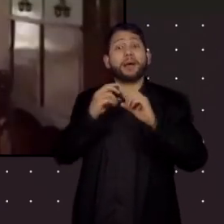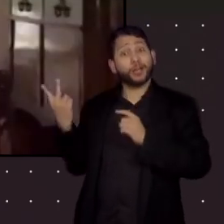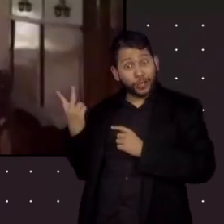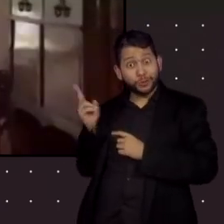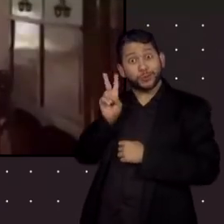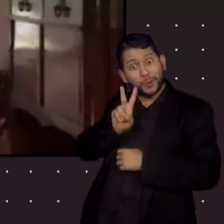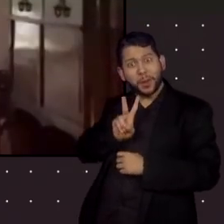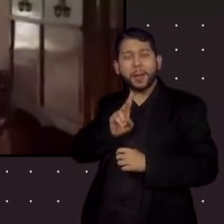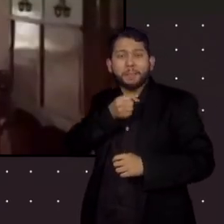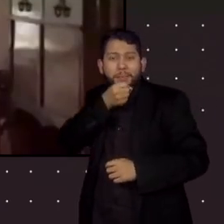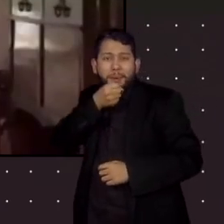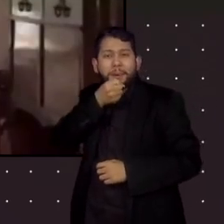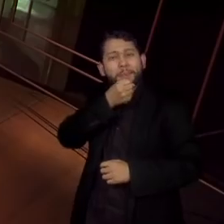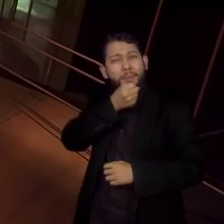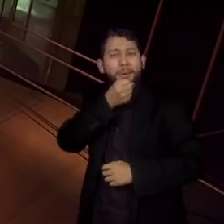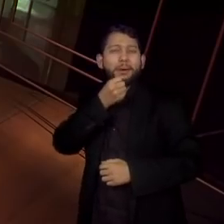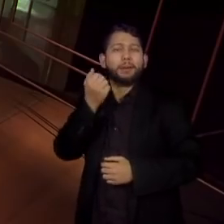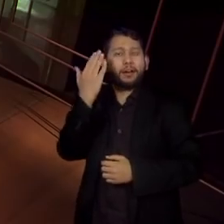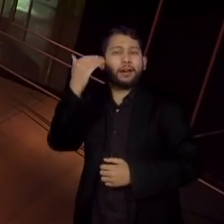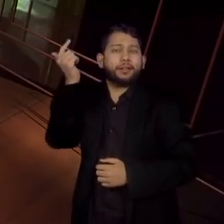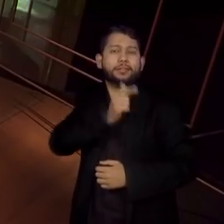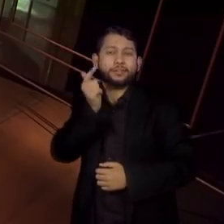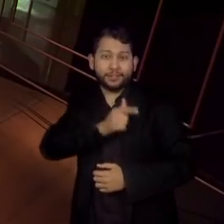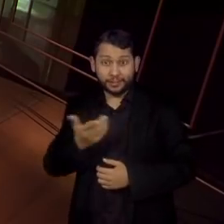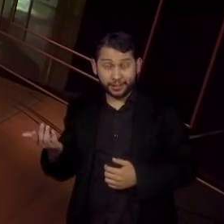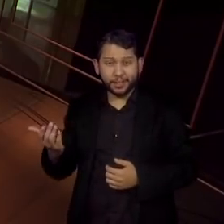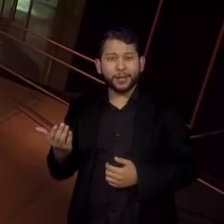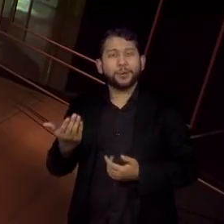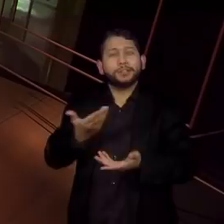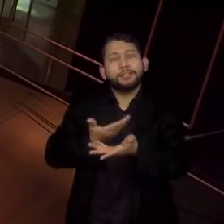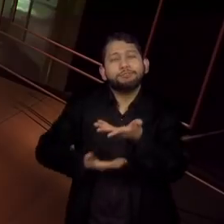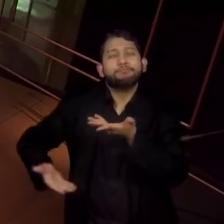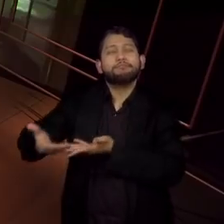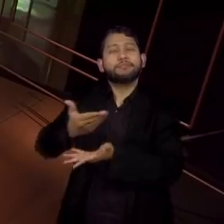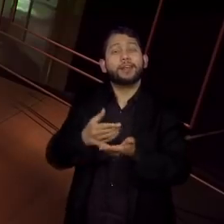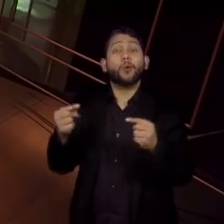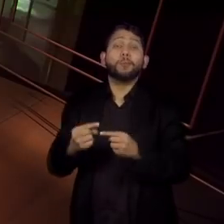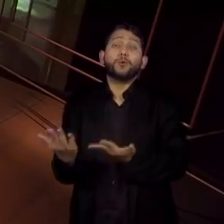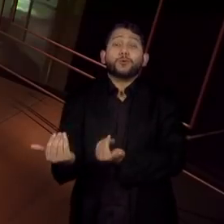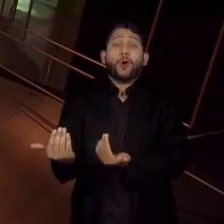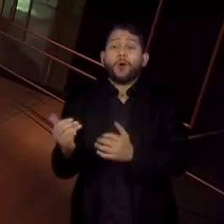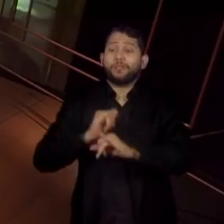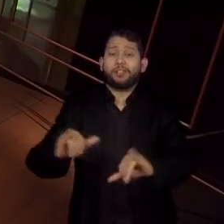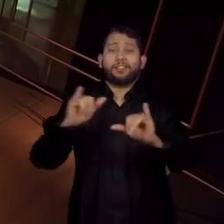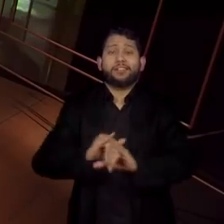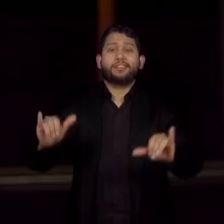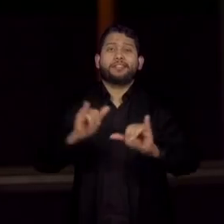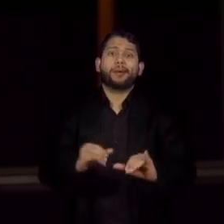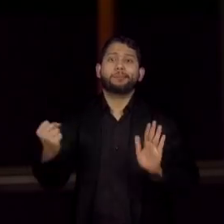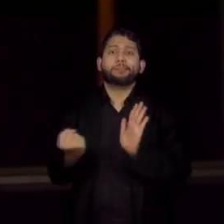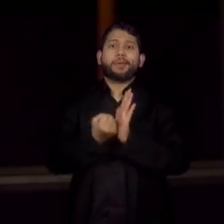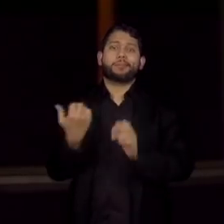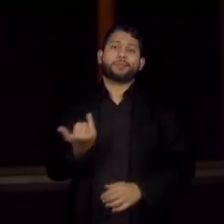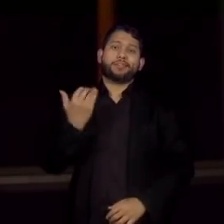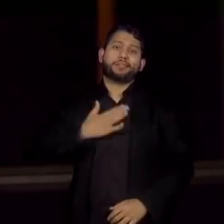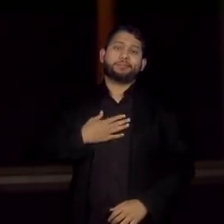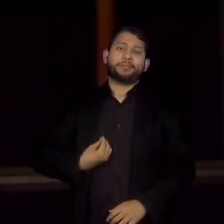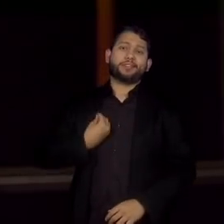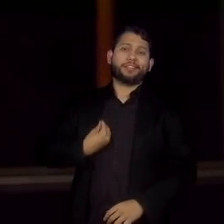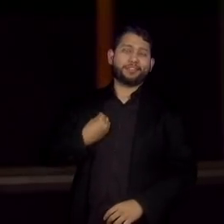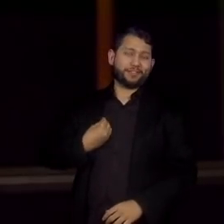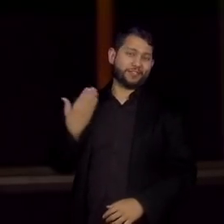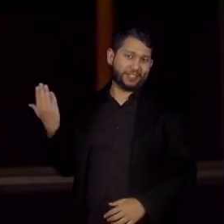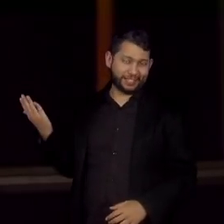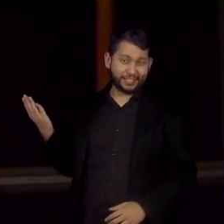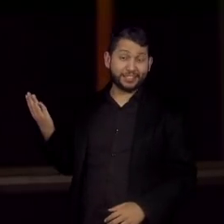costumava a fazer canções para garotada já naquela época e tudo, e foi com o